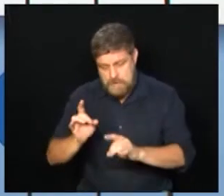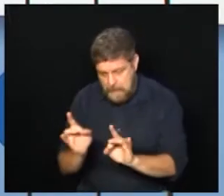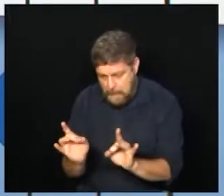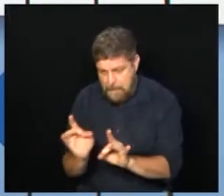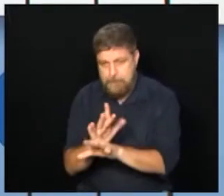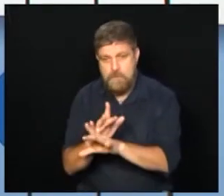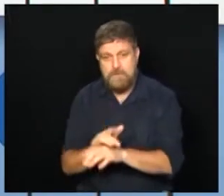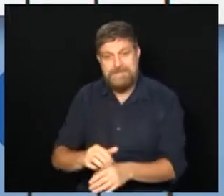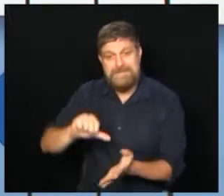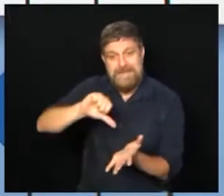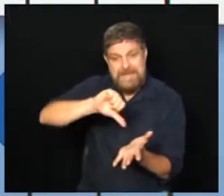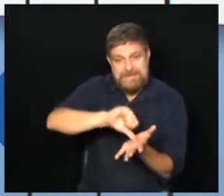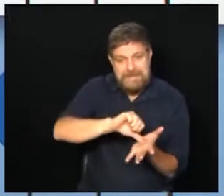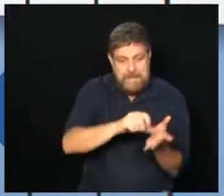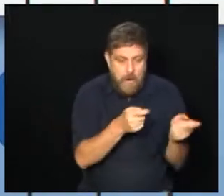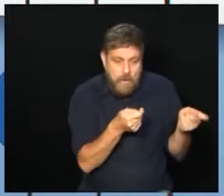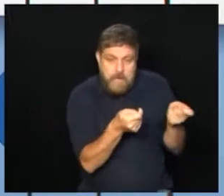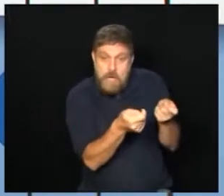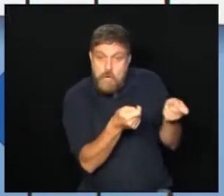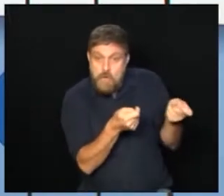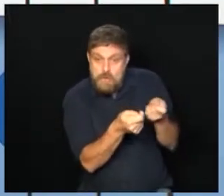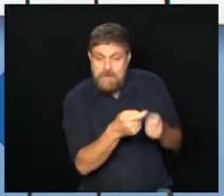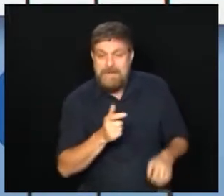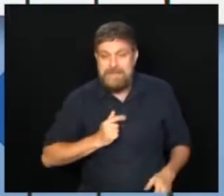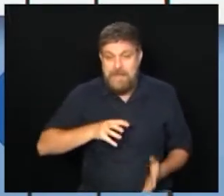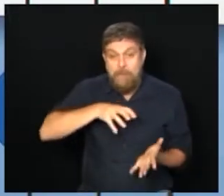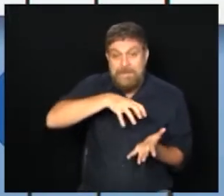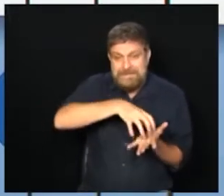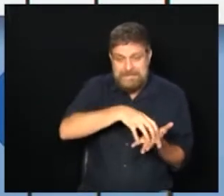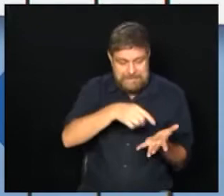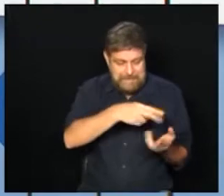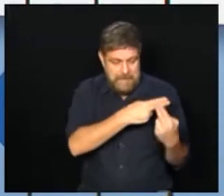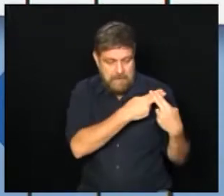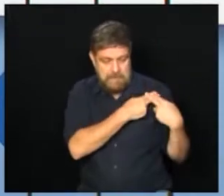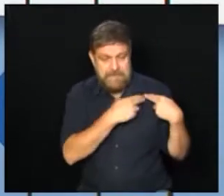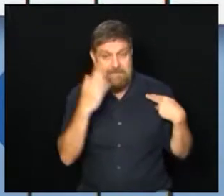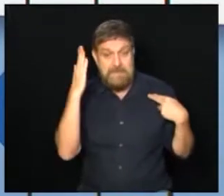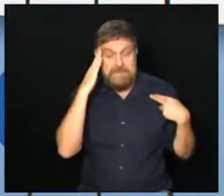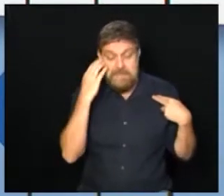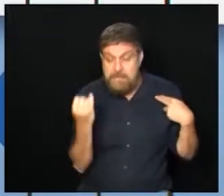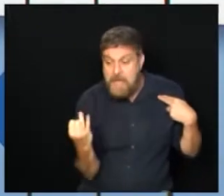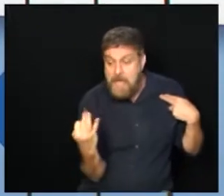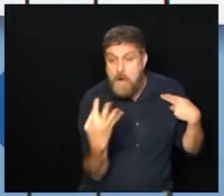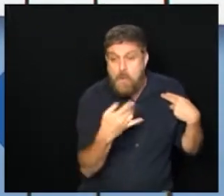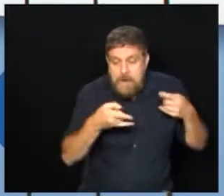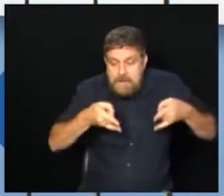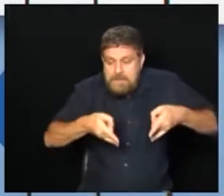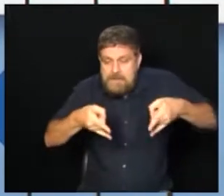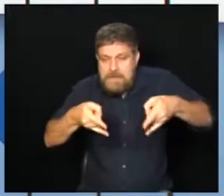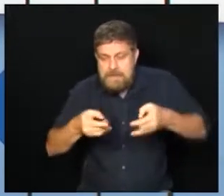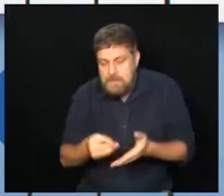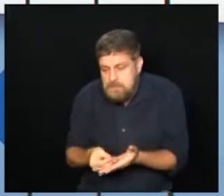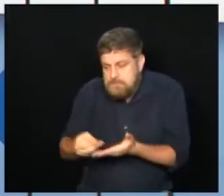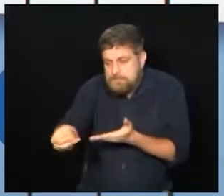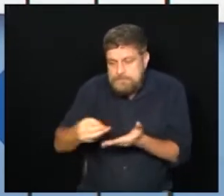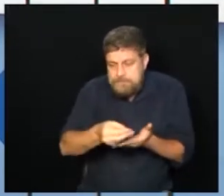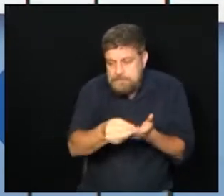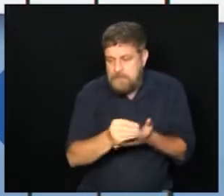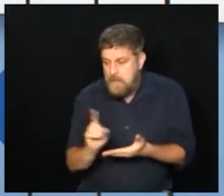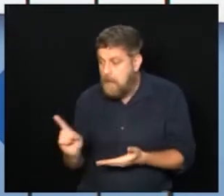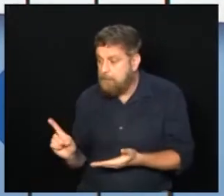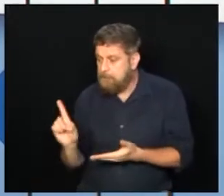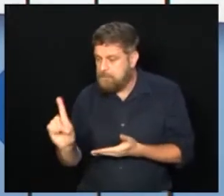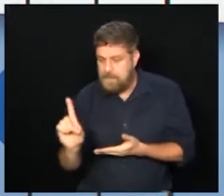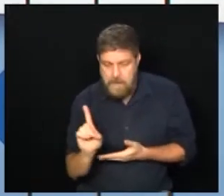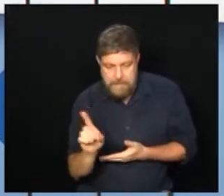na central de regulação. A gente lembra que existe uma central de regulação que faz a distribuição e encaminhamento de pacientes